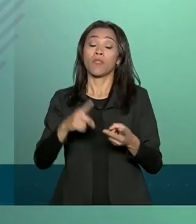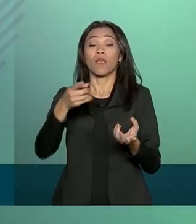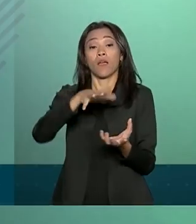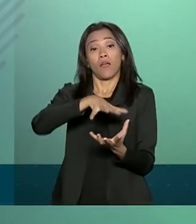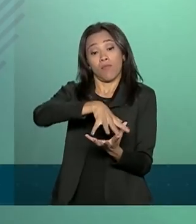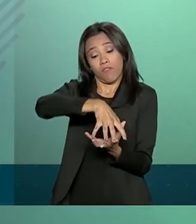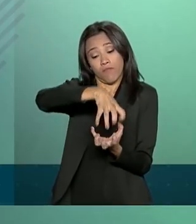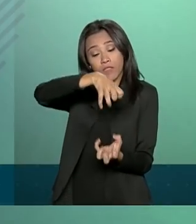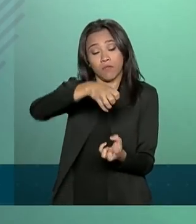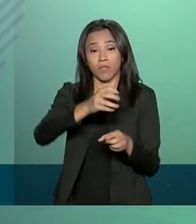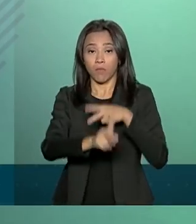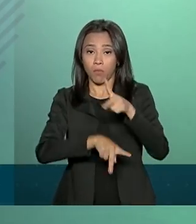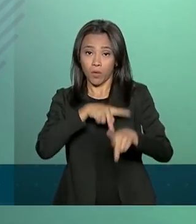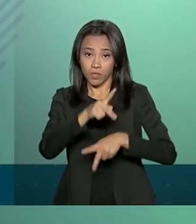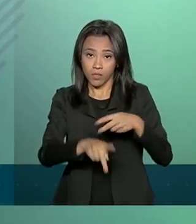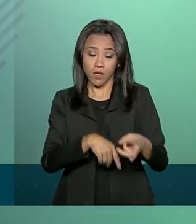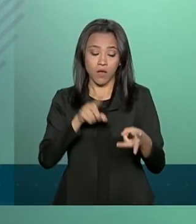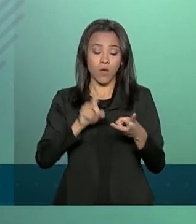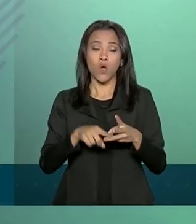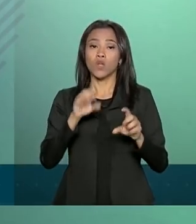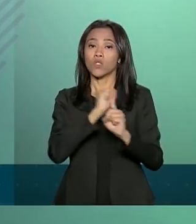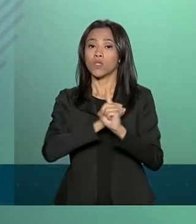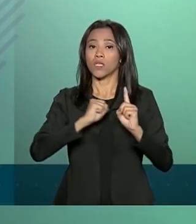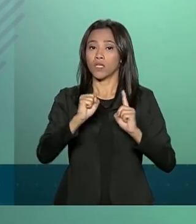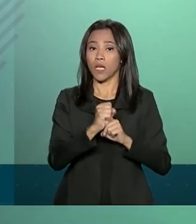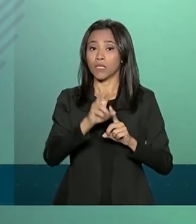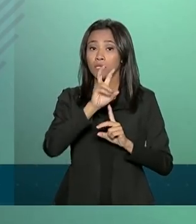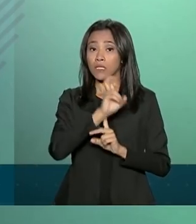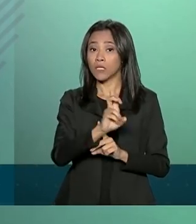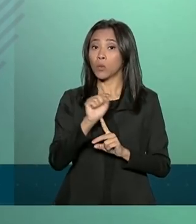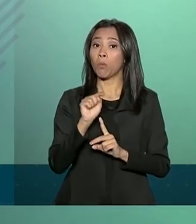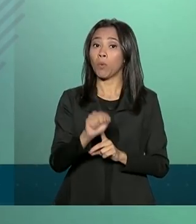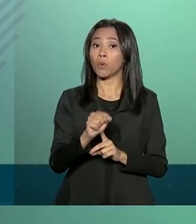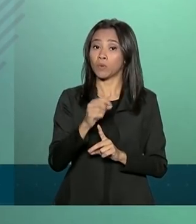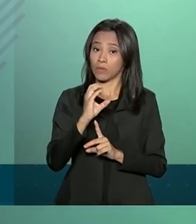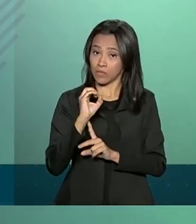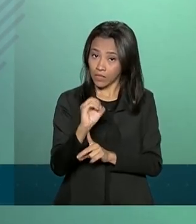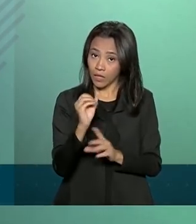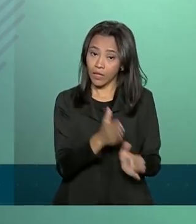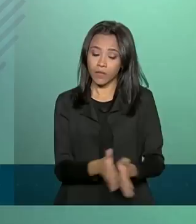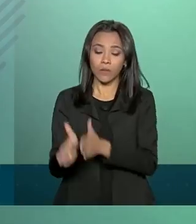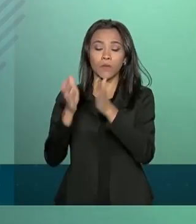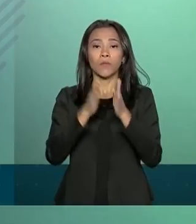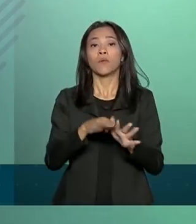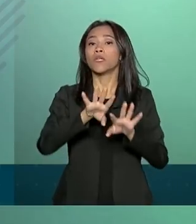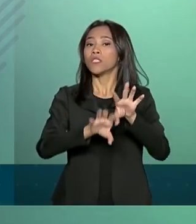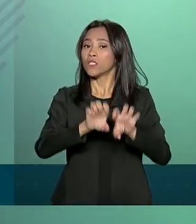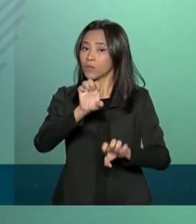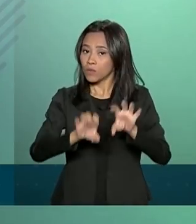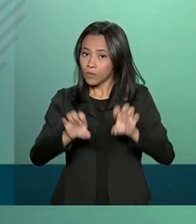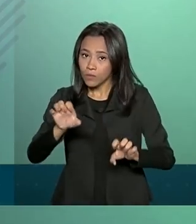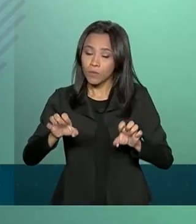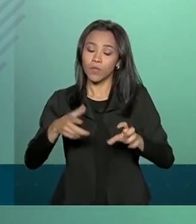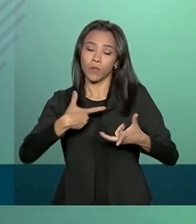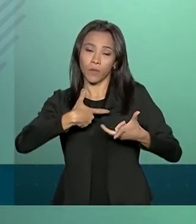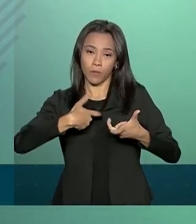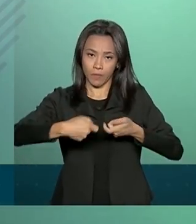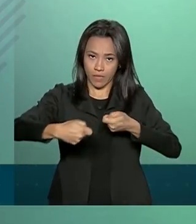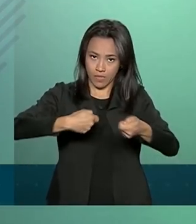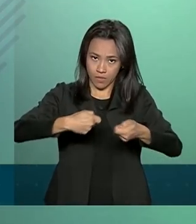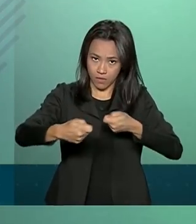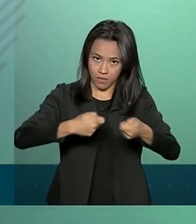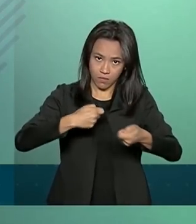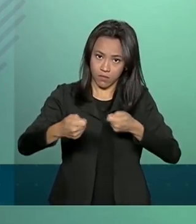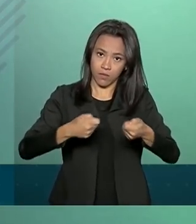sociedade 5.0 infraestrutura o equilíbrio econômico e sustentabilidade